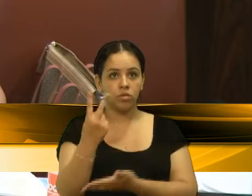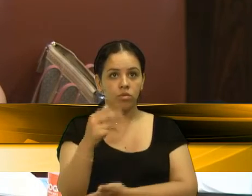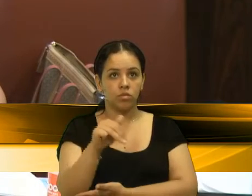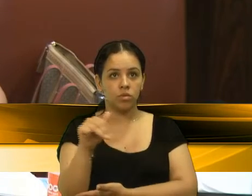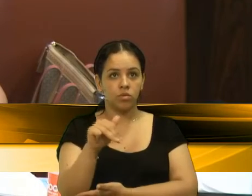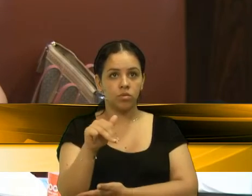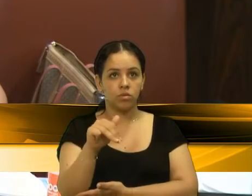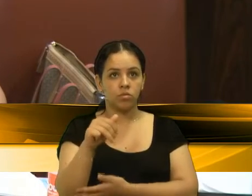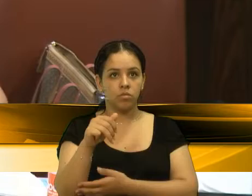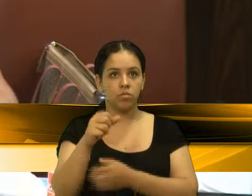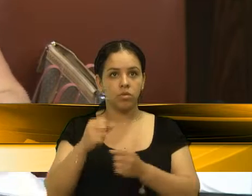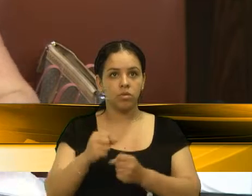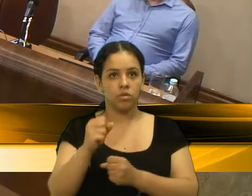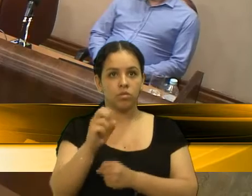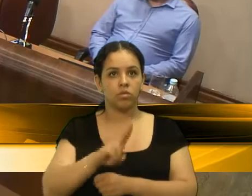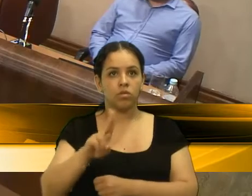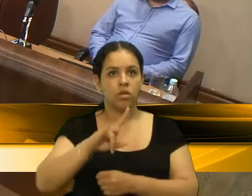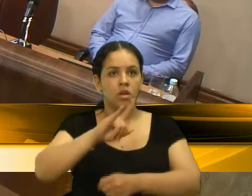o toalete.